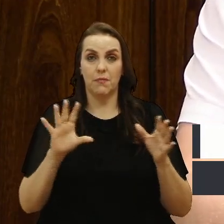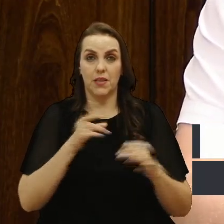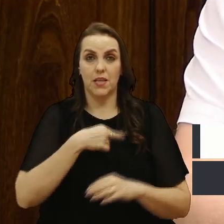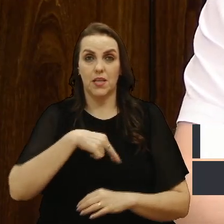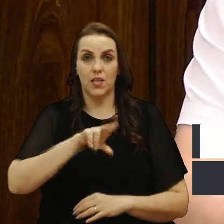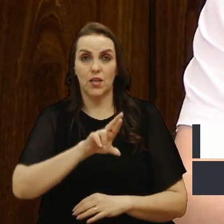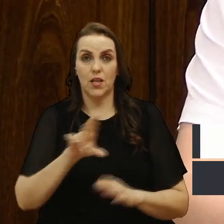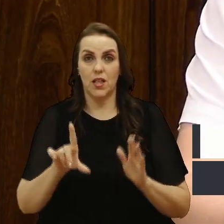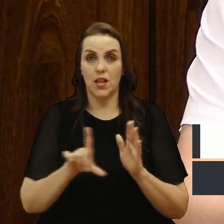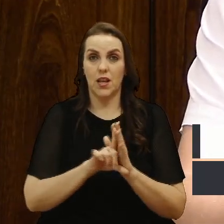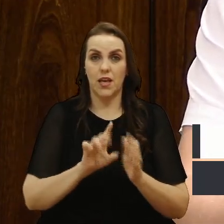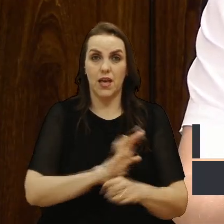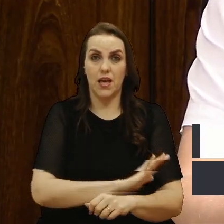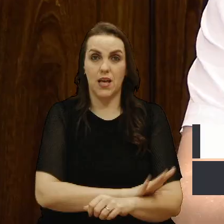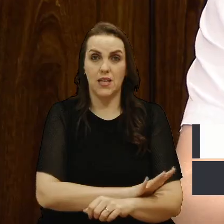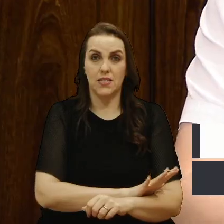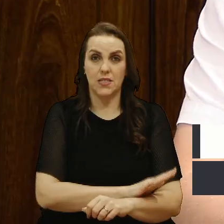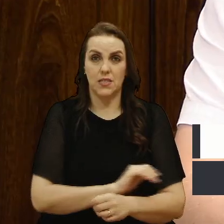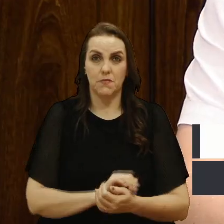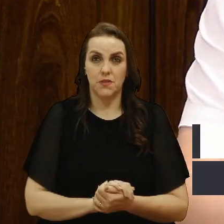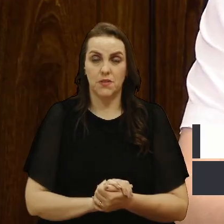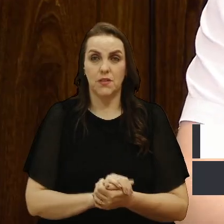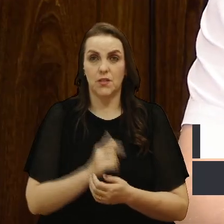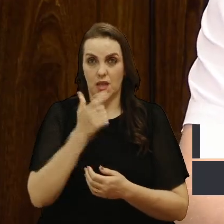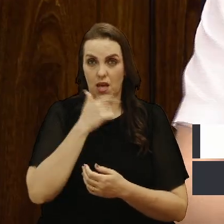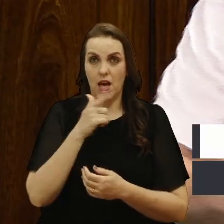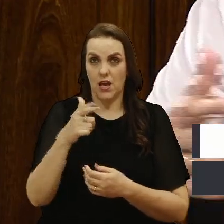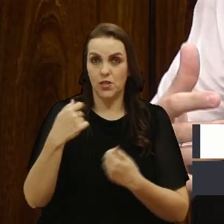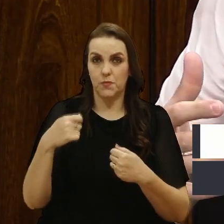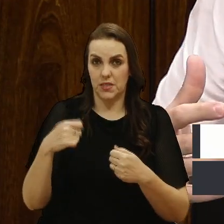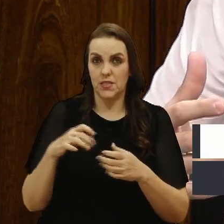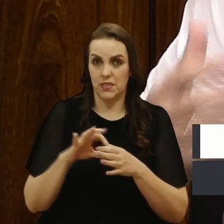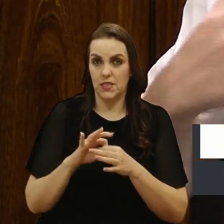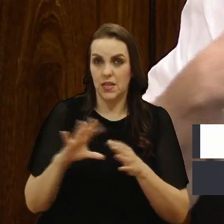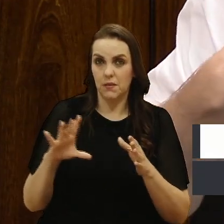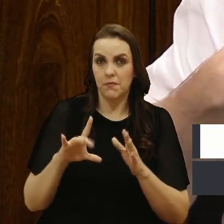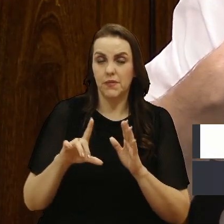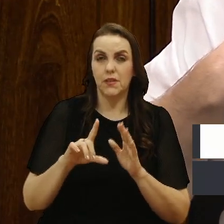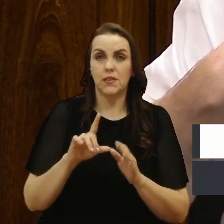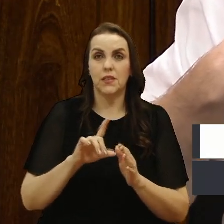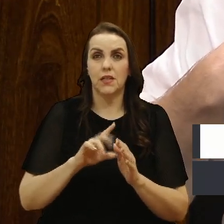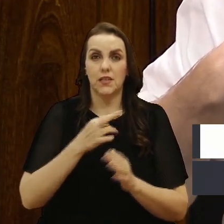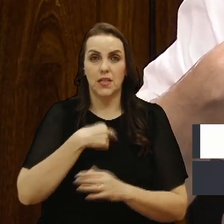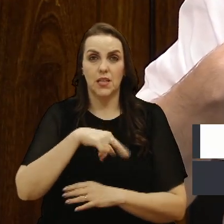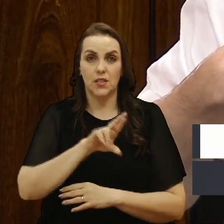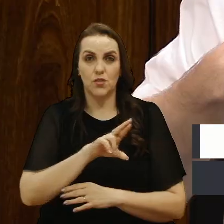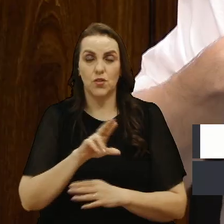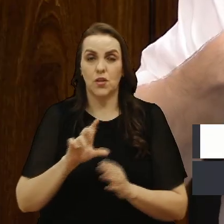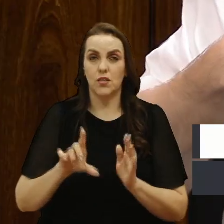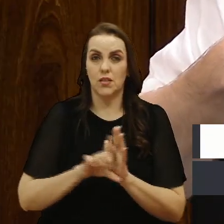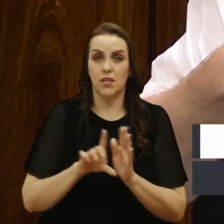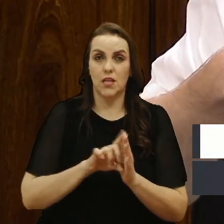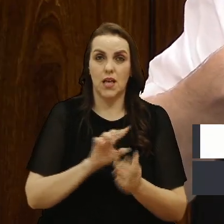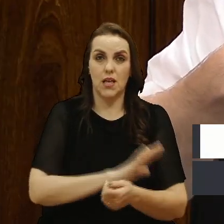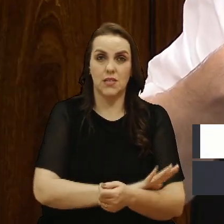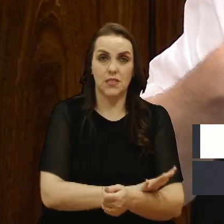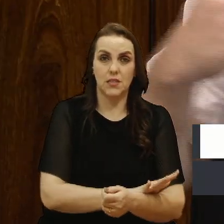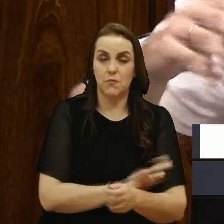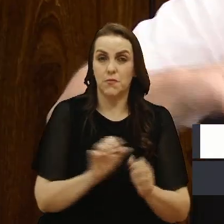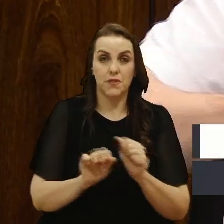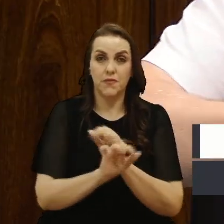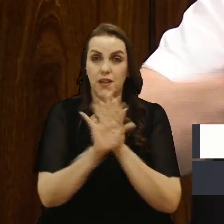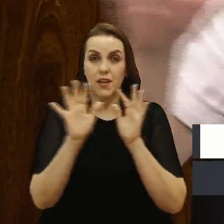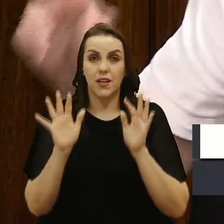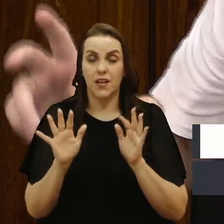senhor acha que a gente tem que deixar de ter tipificação acerca da liberdade religiosa e do racismo? Isso precisa ficar claro para todos aqui. Porque o senhor,